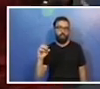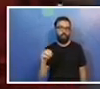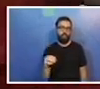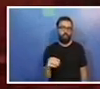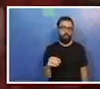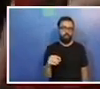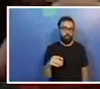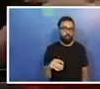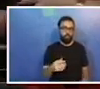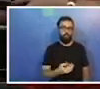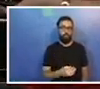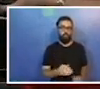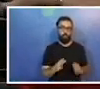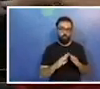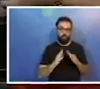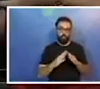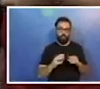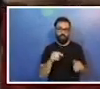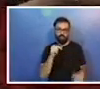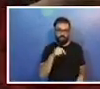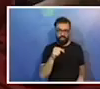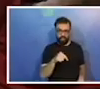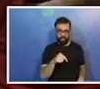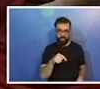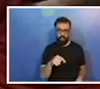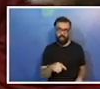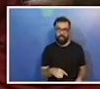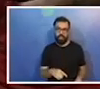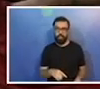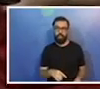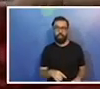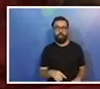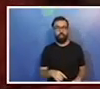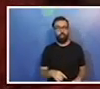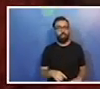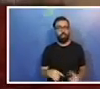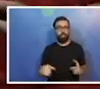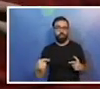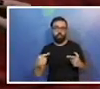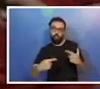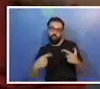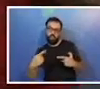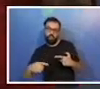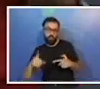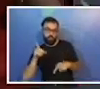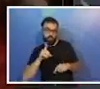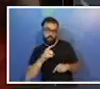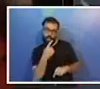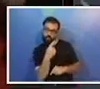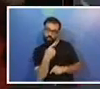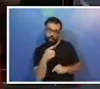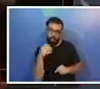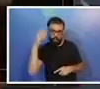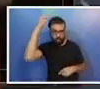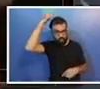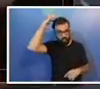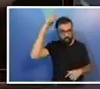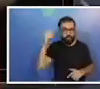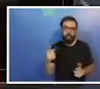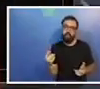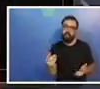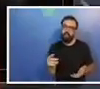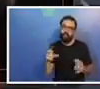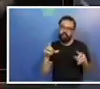daqui, está correndo risco de extinção. Estão morrendo, quase acabando com essa